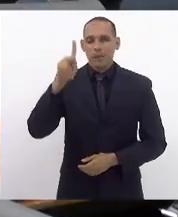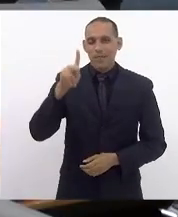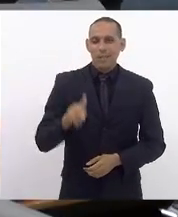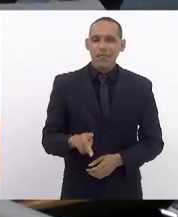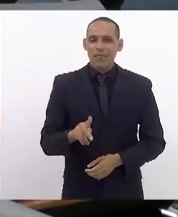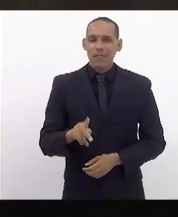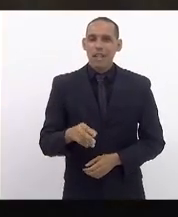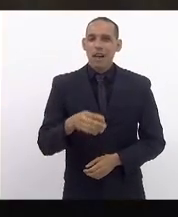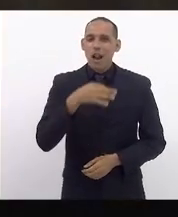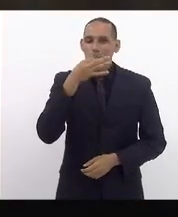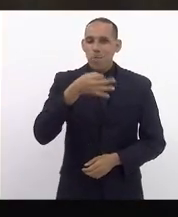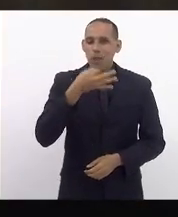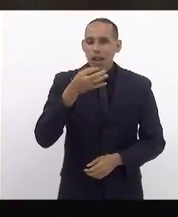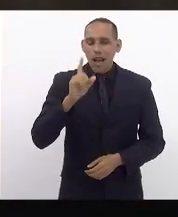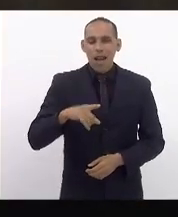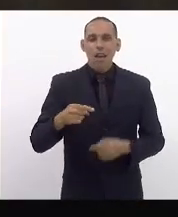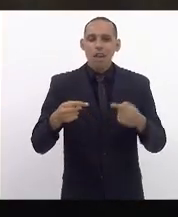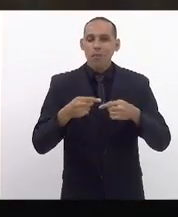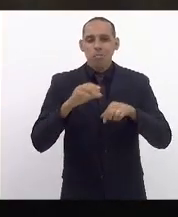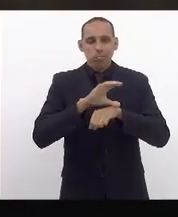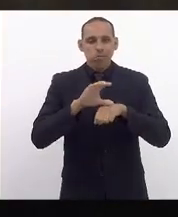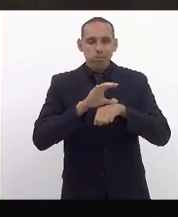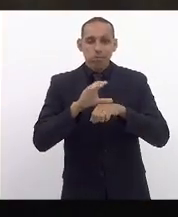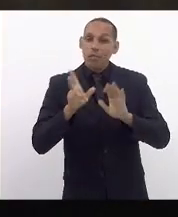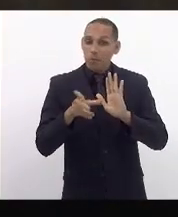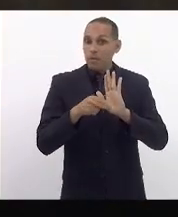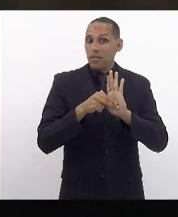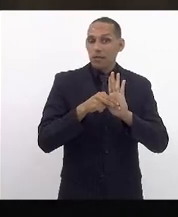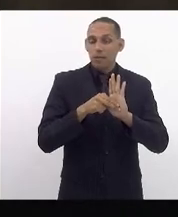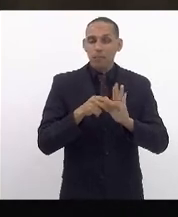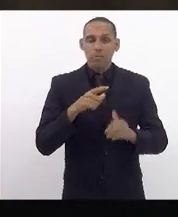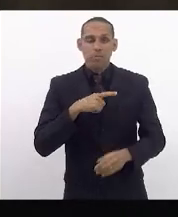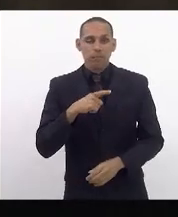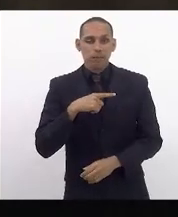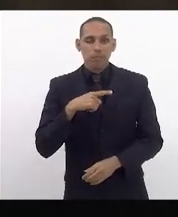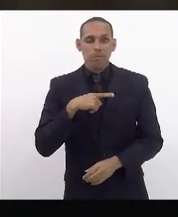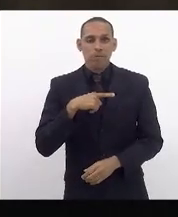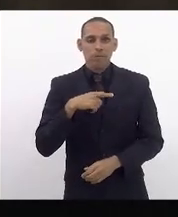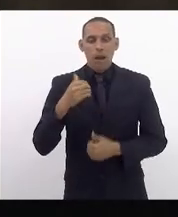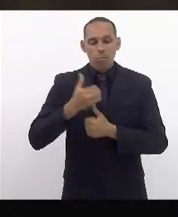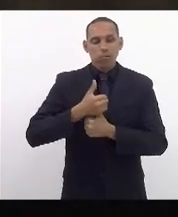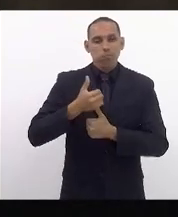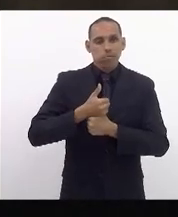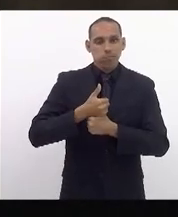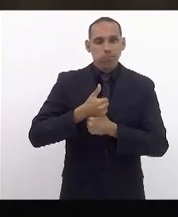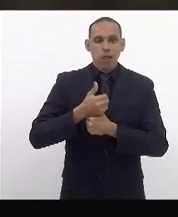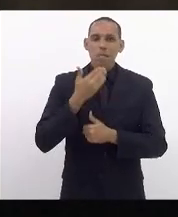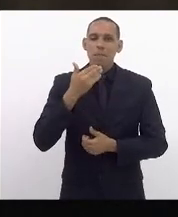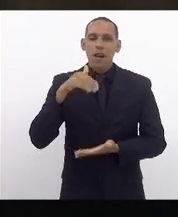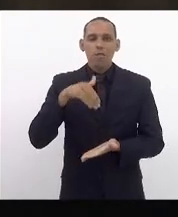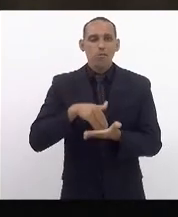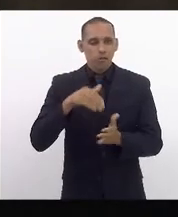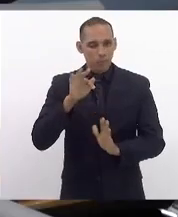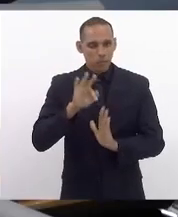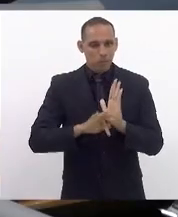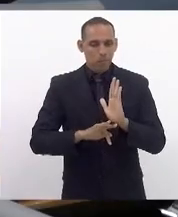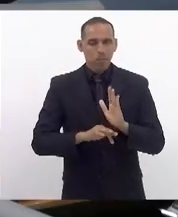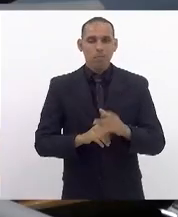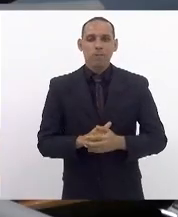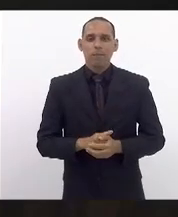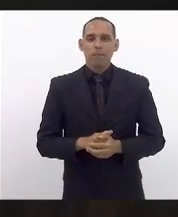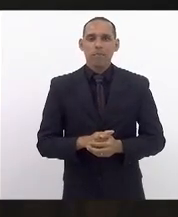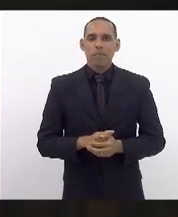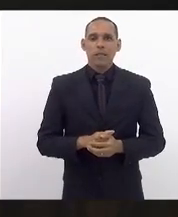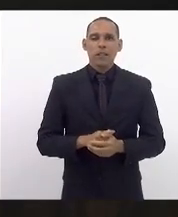Presidente, meu parecer é pela constitucionalidade com emenda, concluindo por substitutivo, pedindo forma final de redação. A